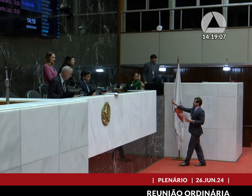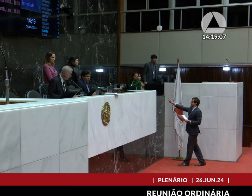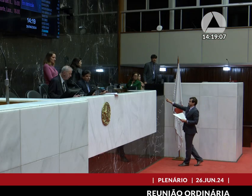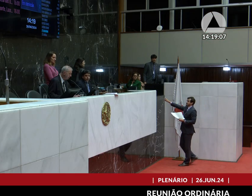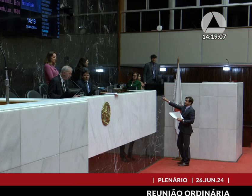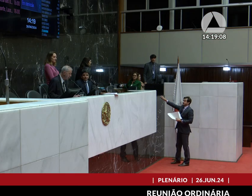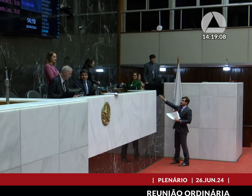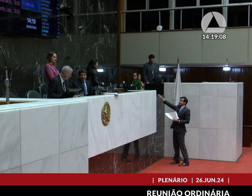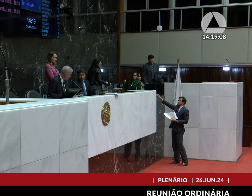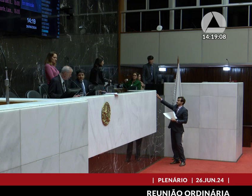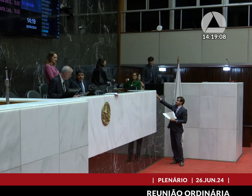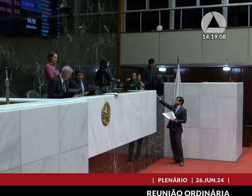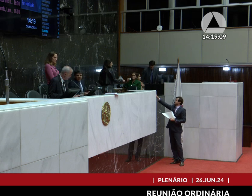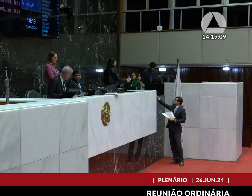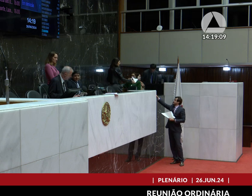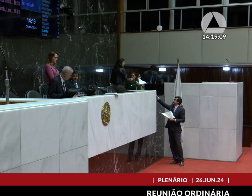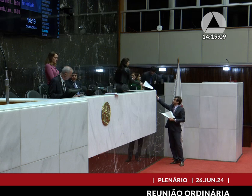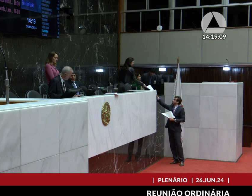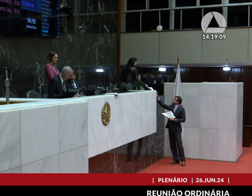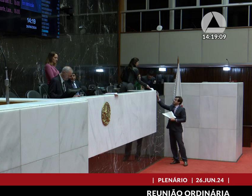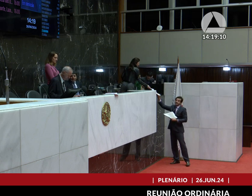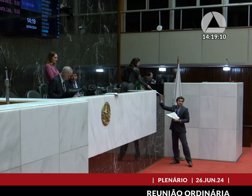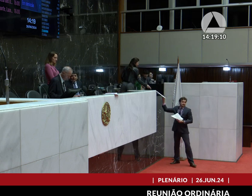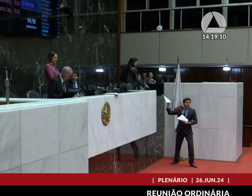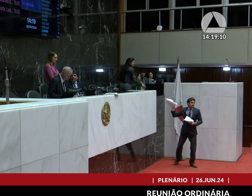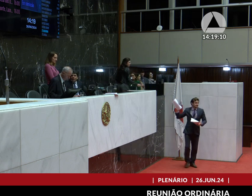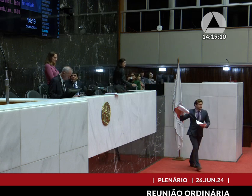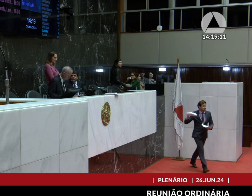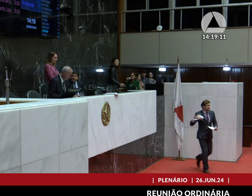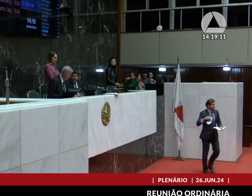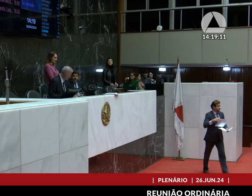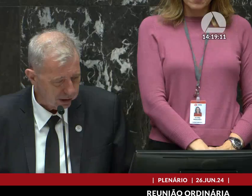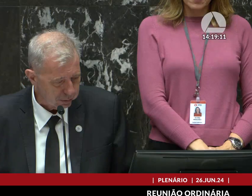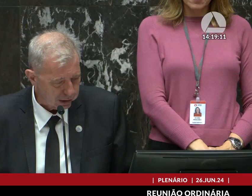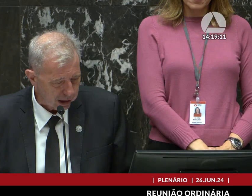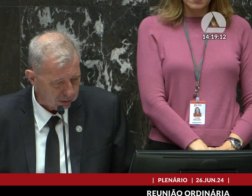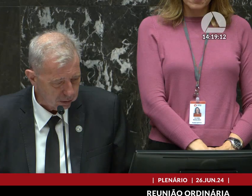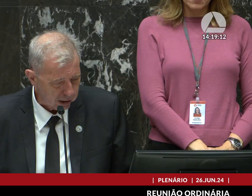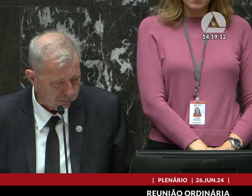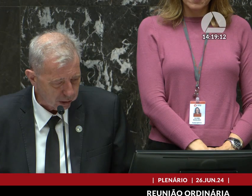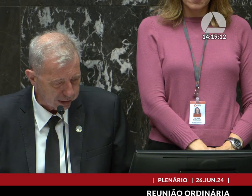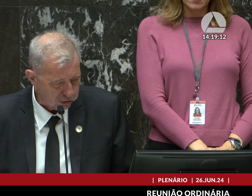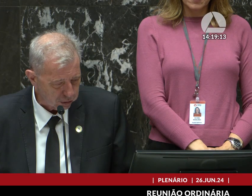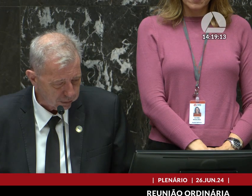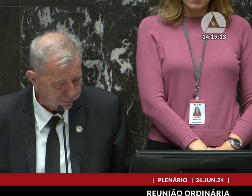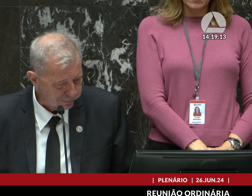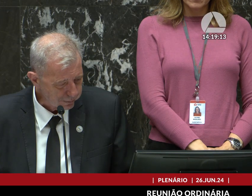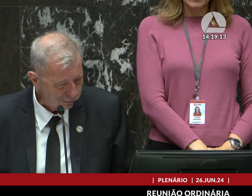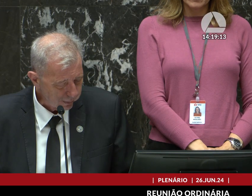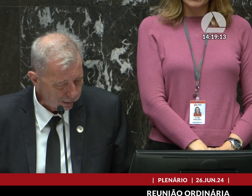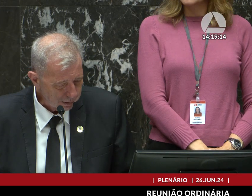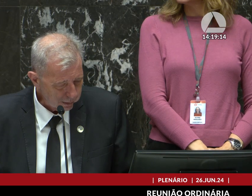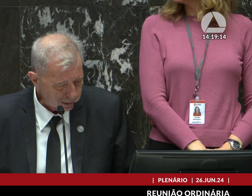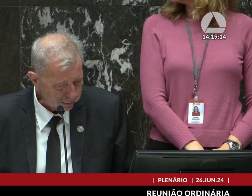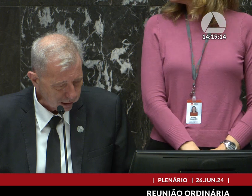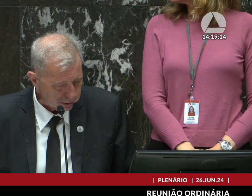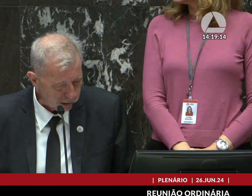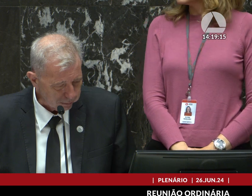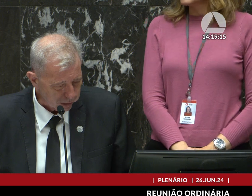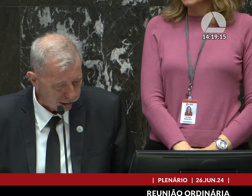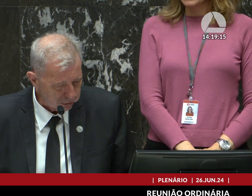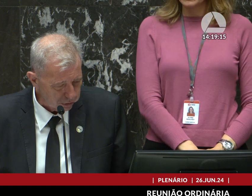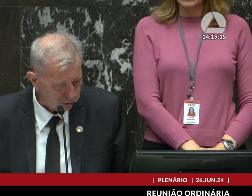Sargento Rodrigues, na sua ausência, com a palavra, o deputado Caporezzo.